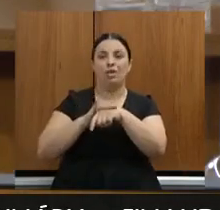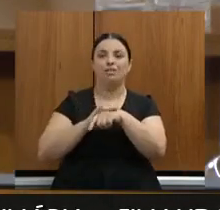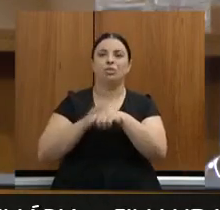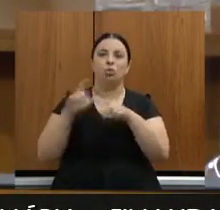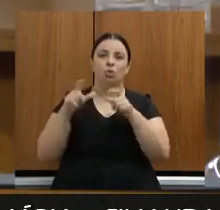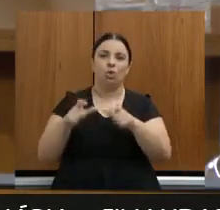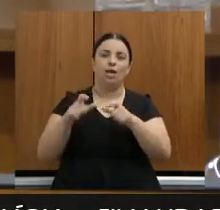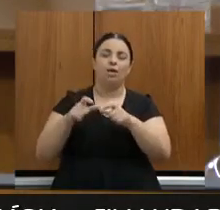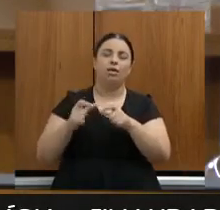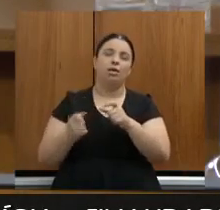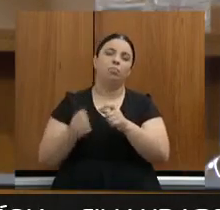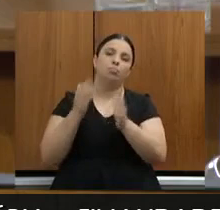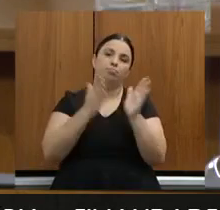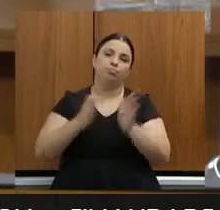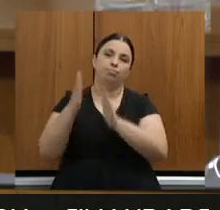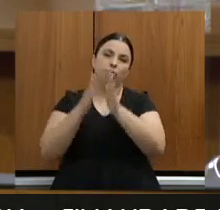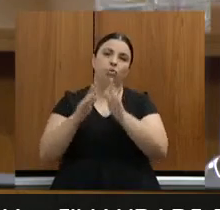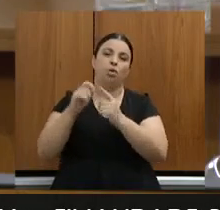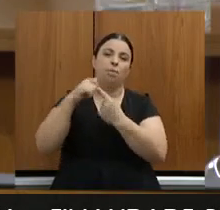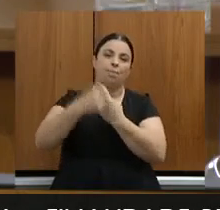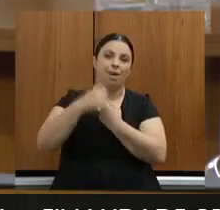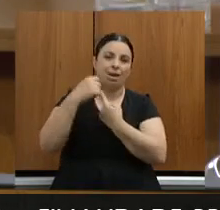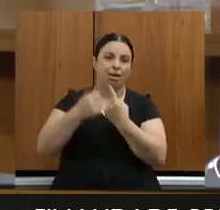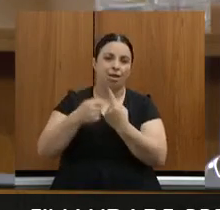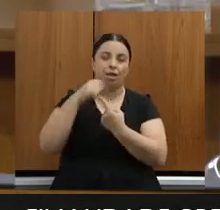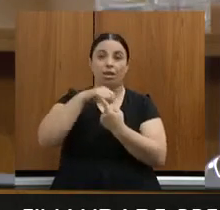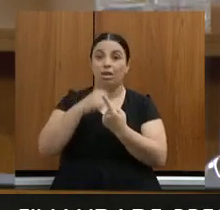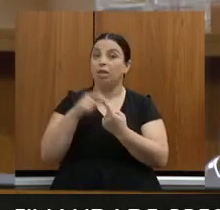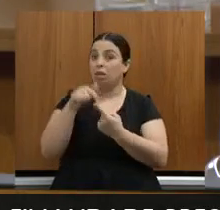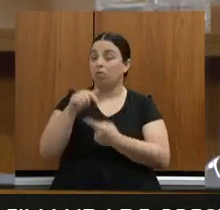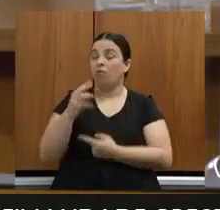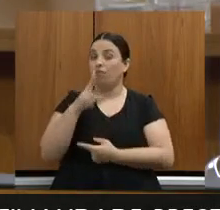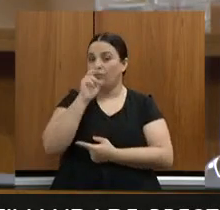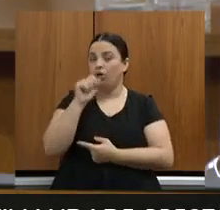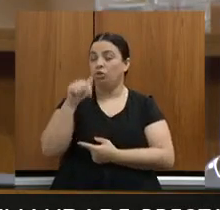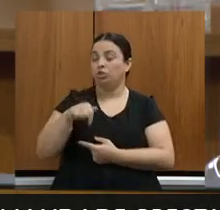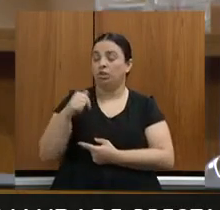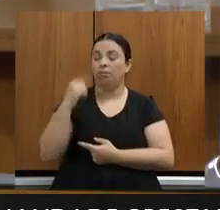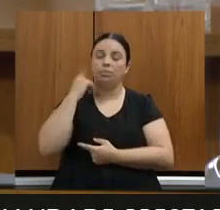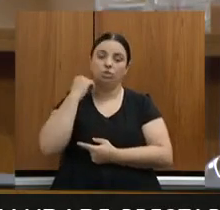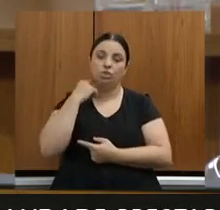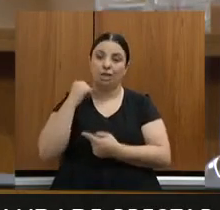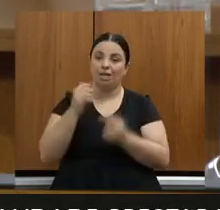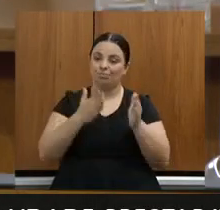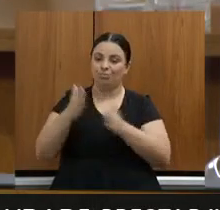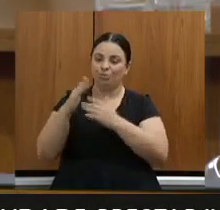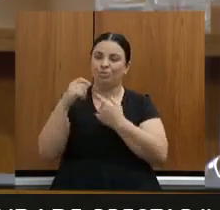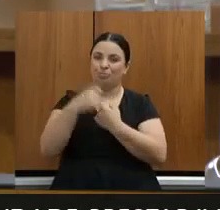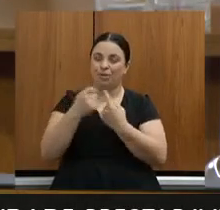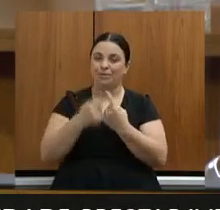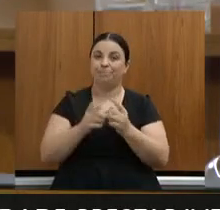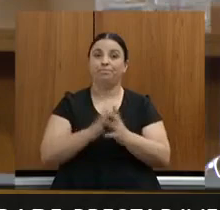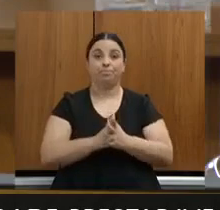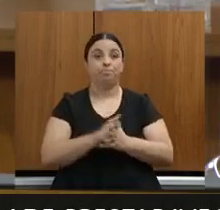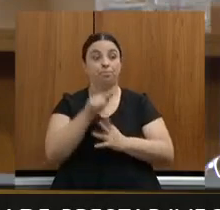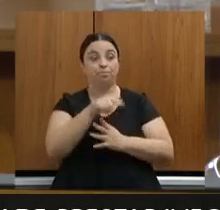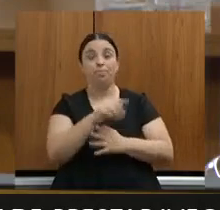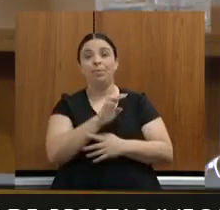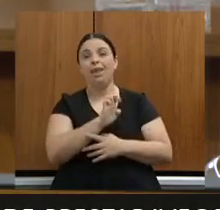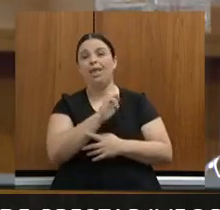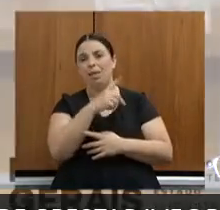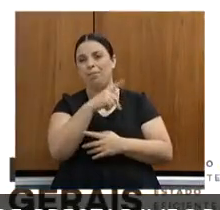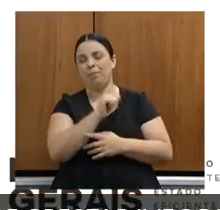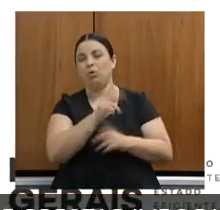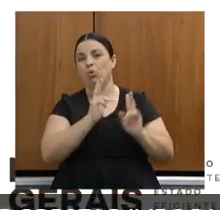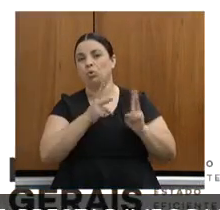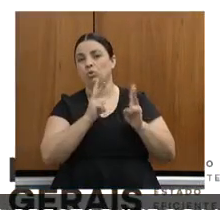pode passar bom dia para mim que continua com como suas importantes publicações técnico-científicas